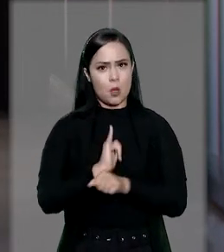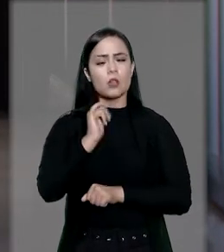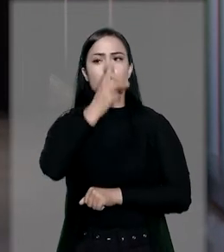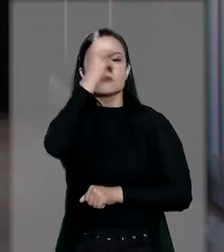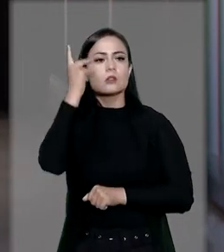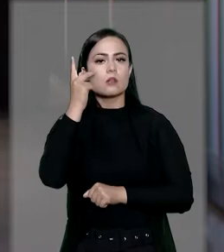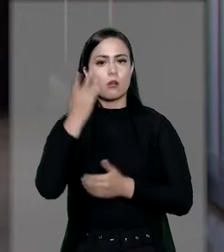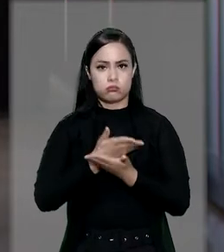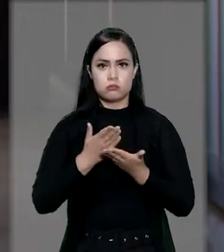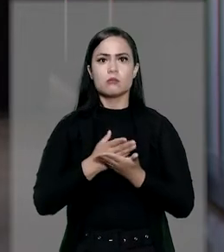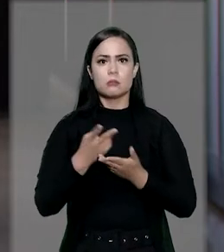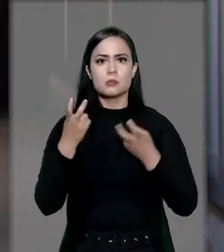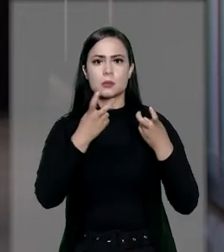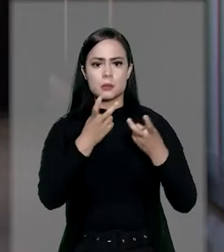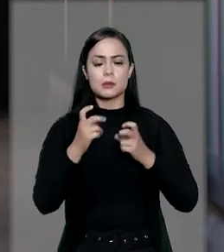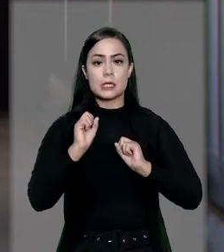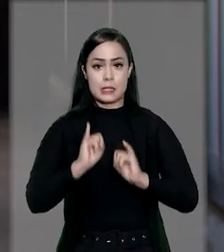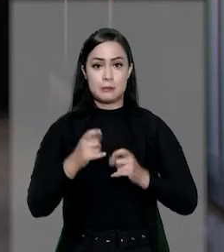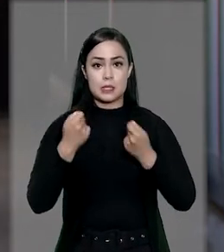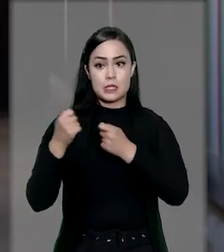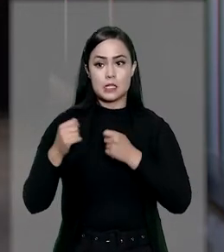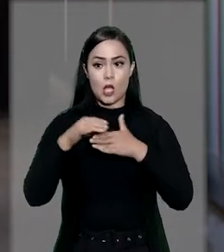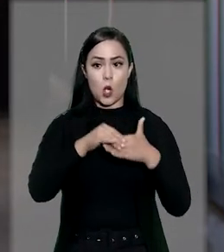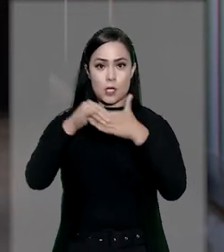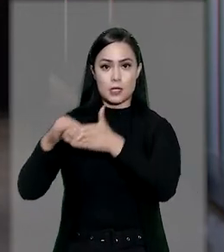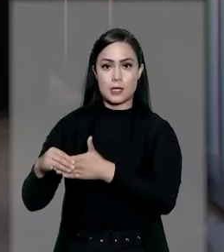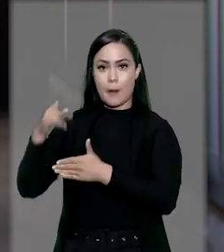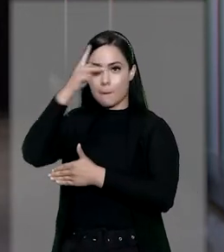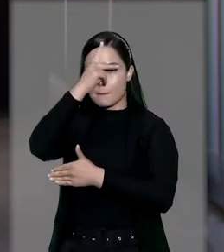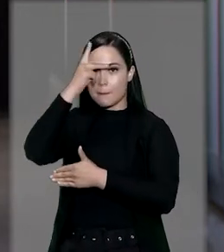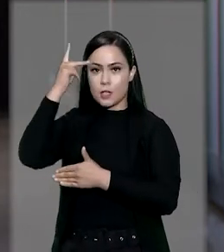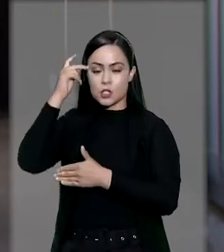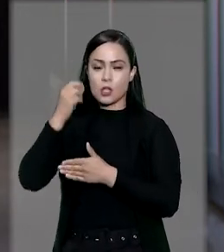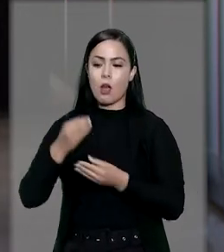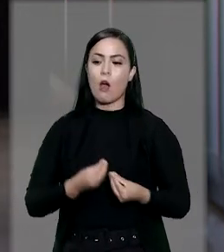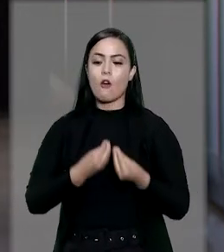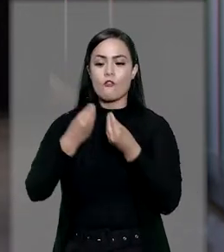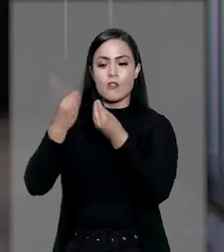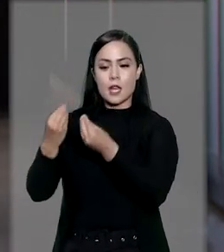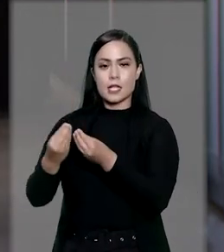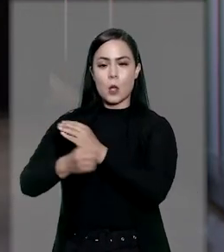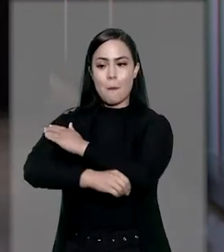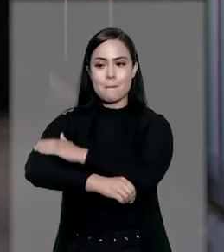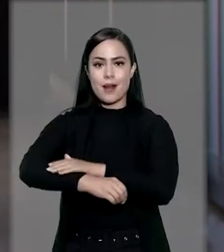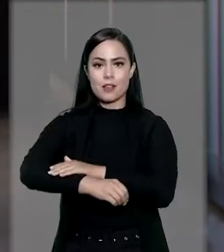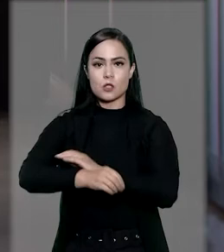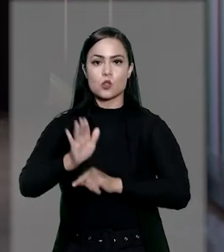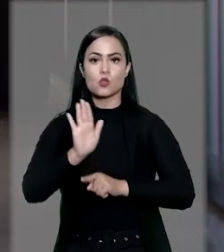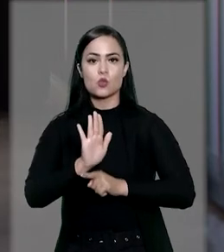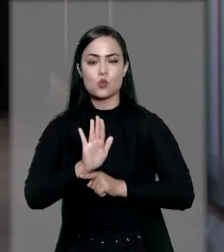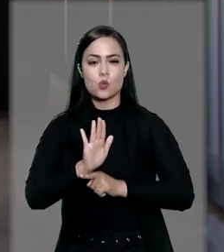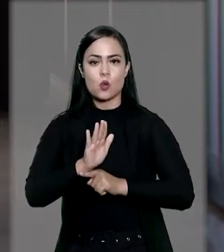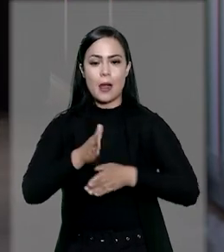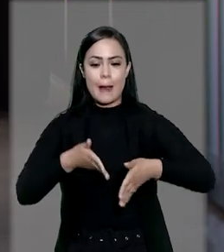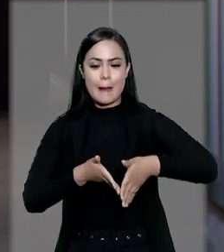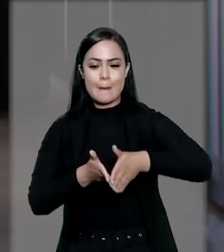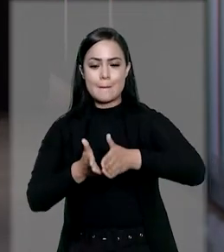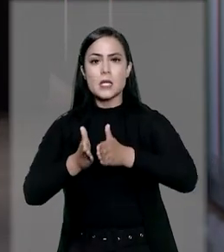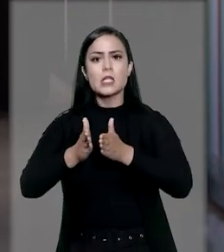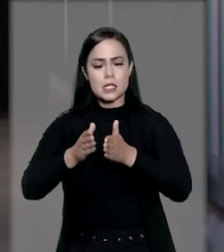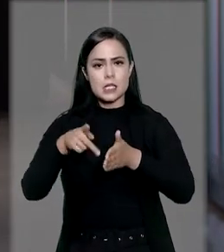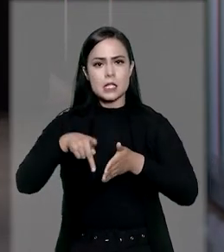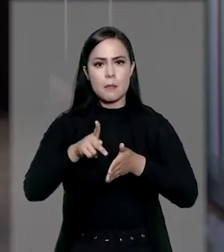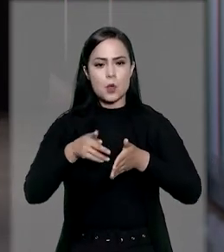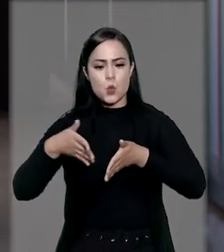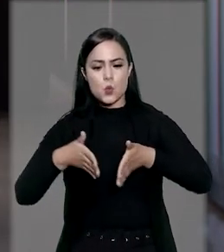Isso é importante, pessoal. Então, olha só. Se precisar conduzir a pessoa, ofereça o seu braço como apoio e caminhe sempre